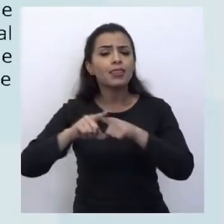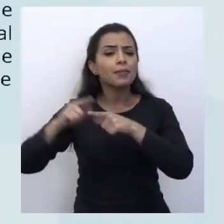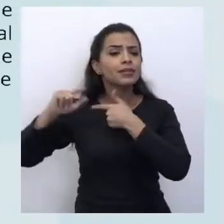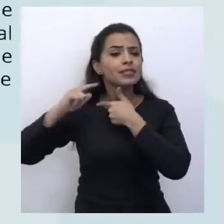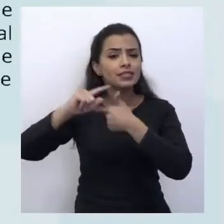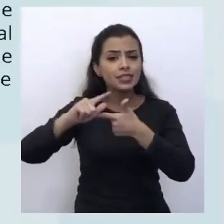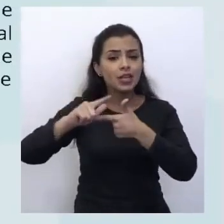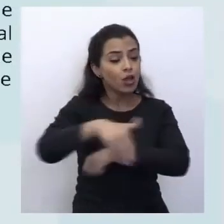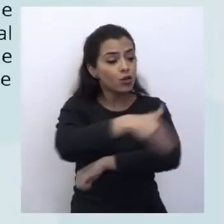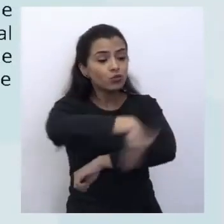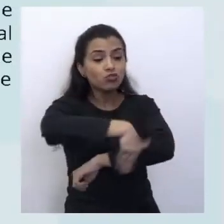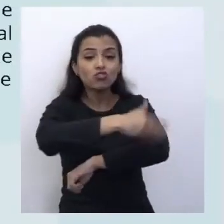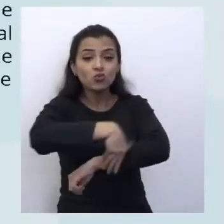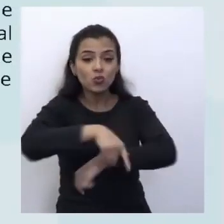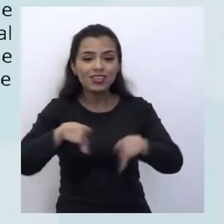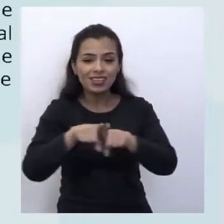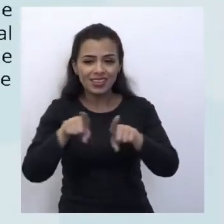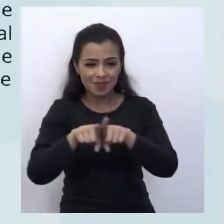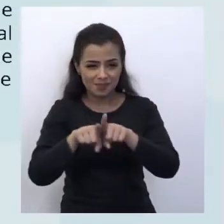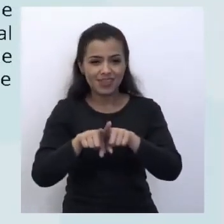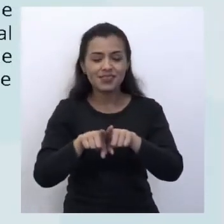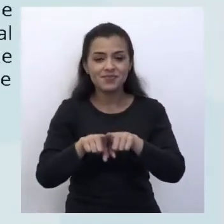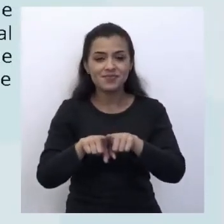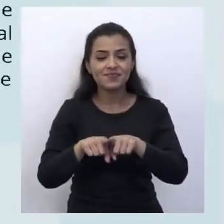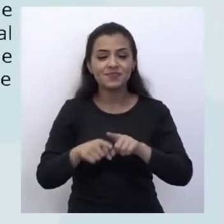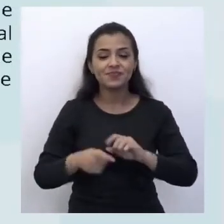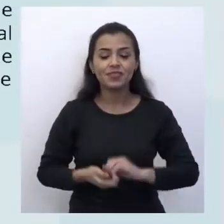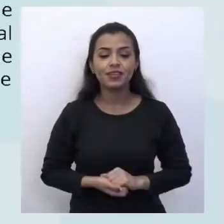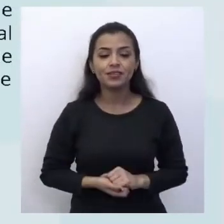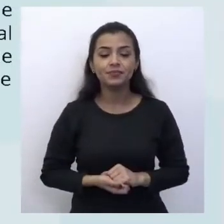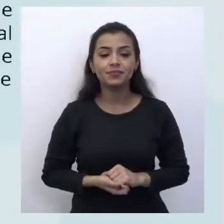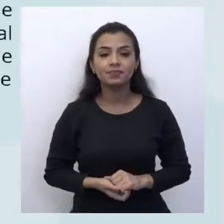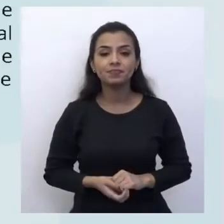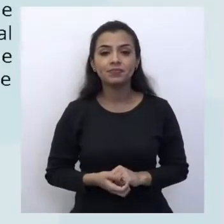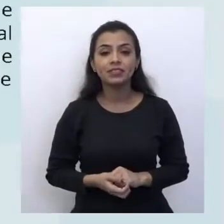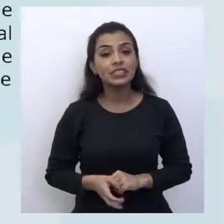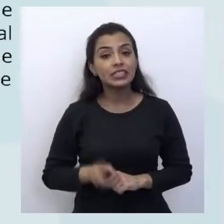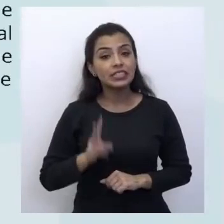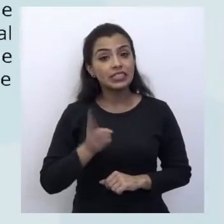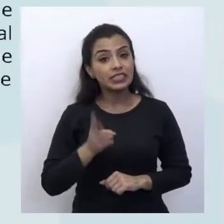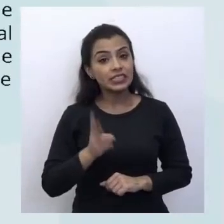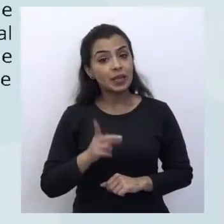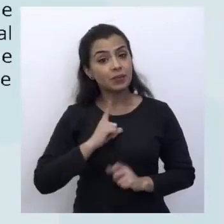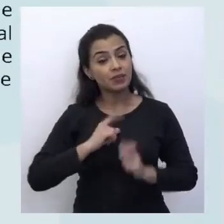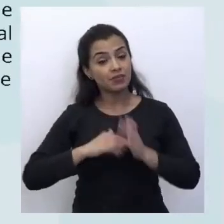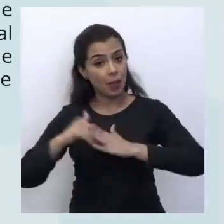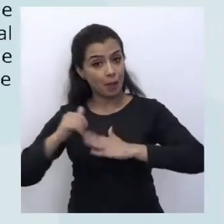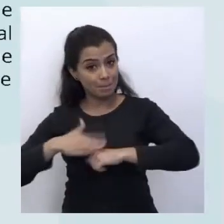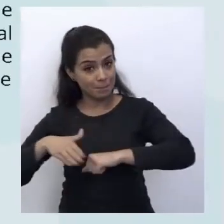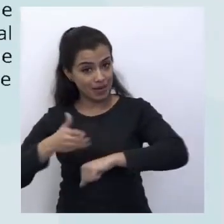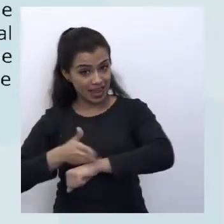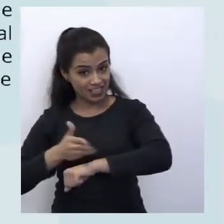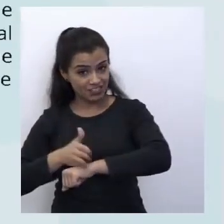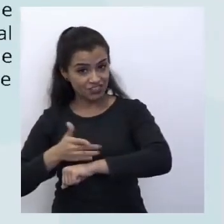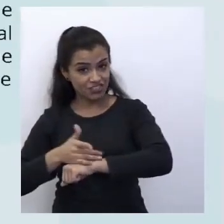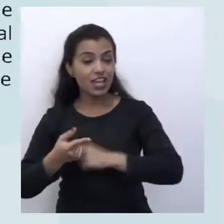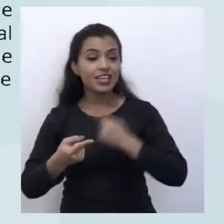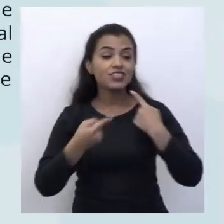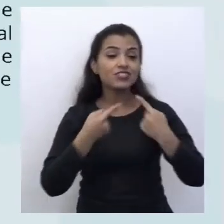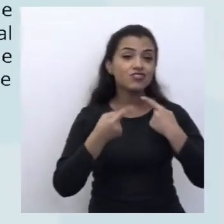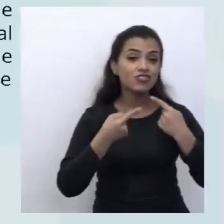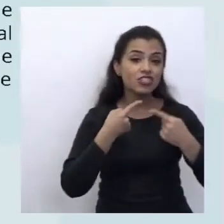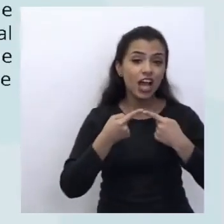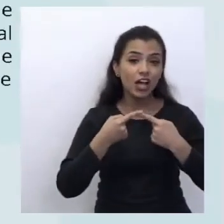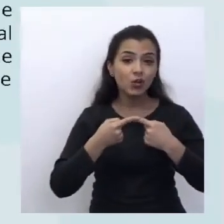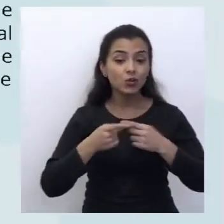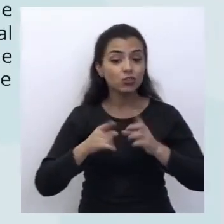de rua. O universal, o regional brasileiro, sempre aliou sua prática de teatro com um teatro que dialoga sobre a ética do ator e